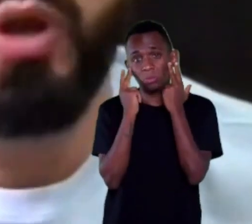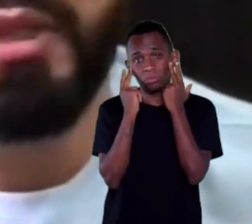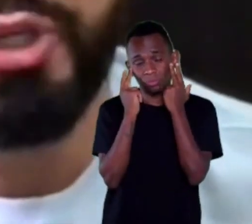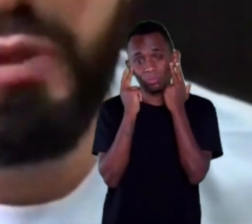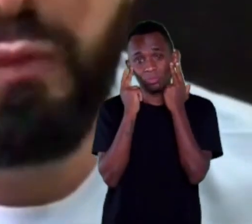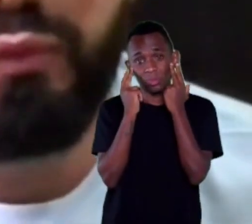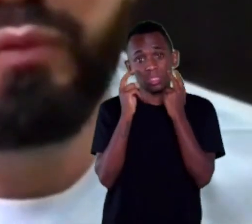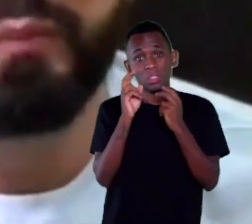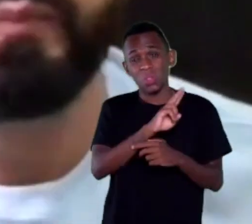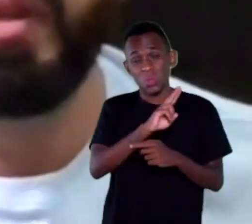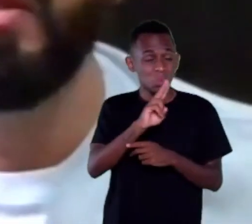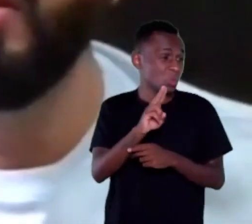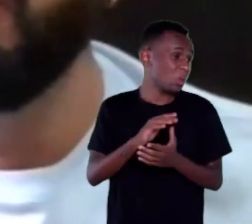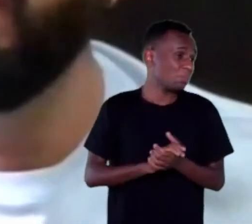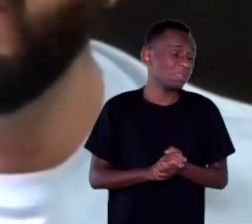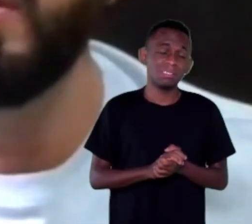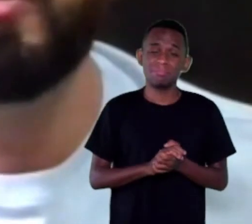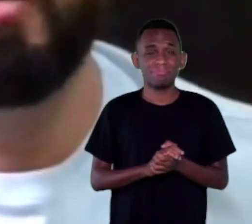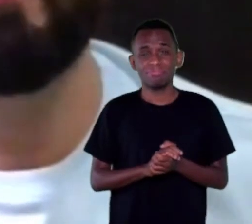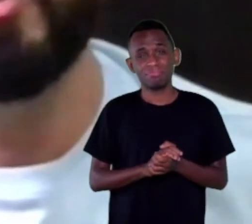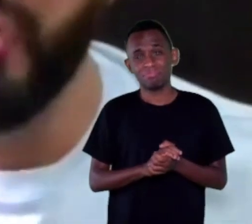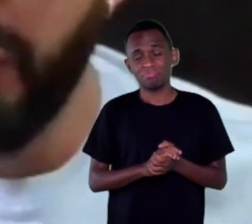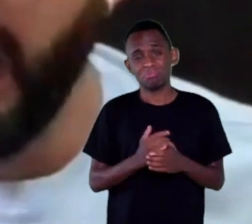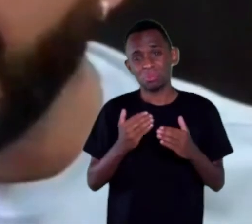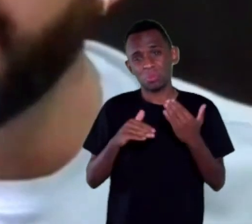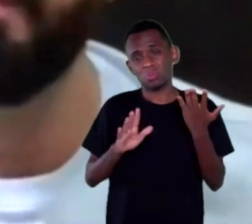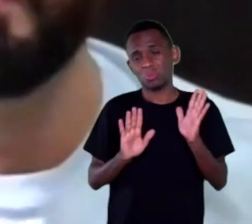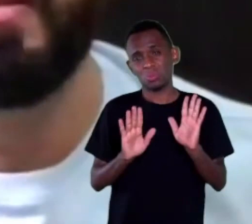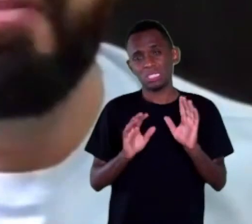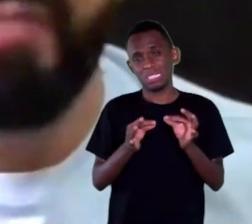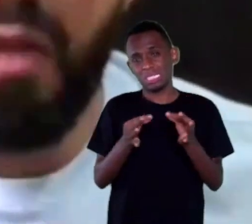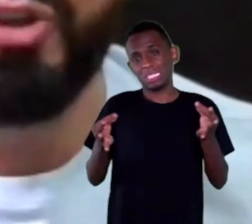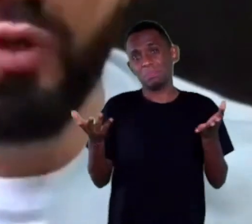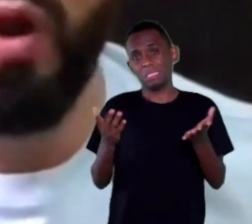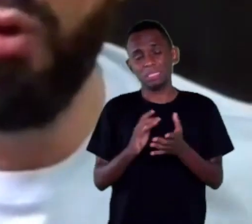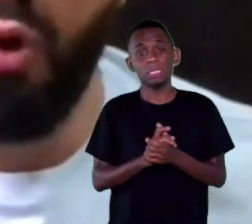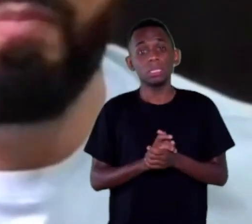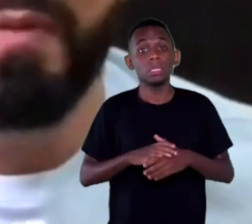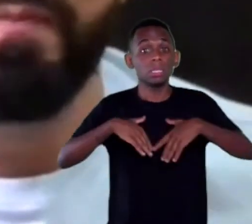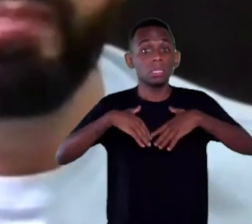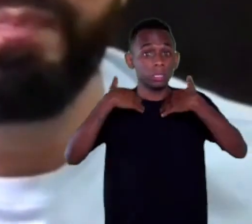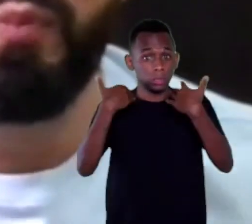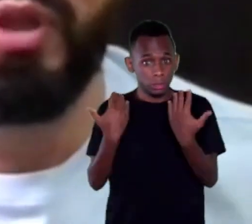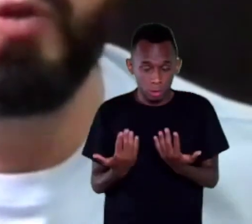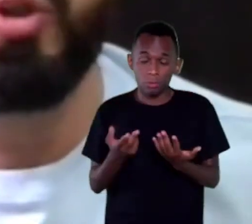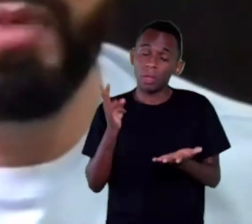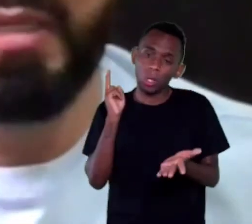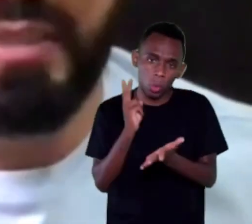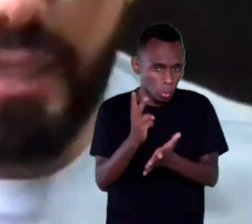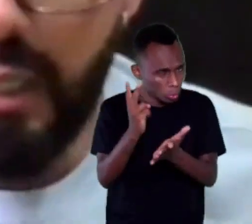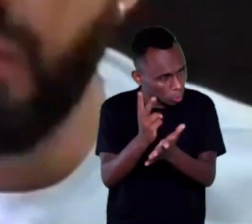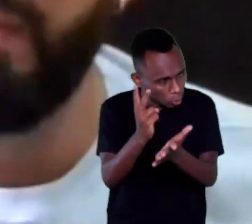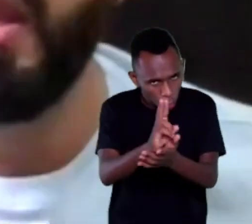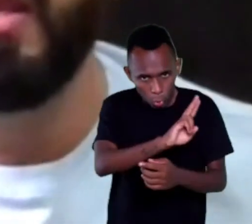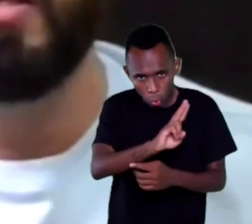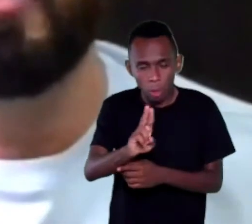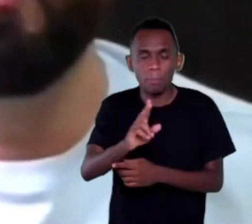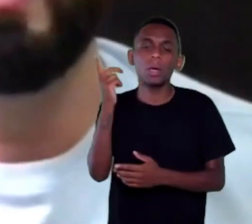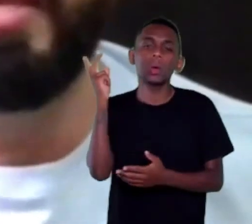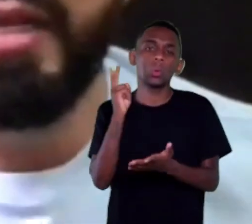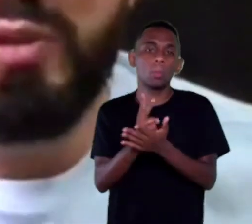nome é pejorativo. Eu falei com ele assim, deixa eu te falar, vai continuar o nome, porque eu sou